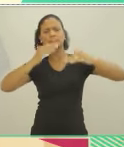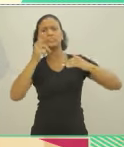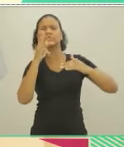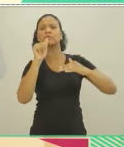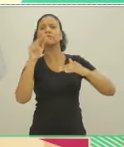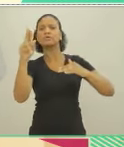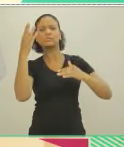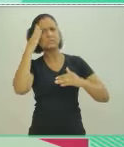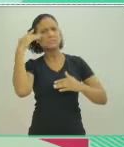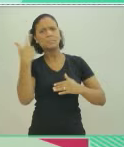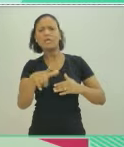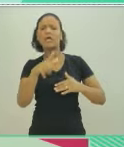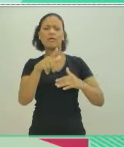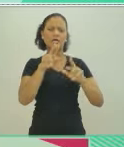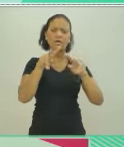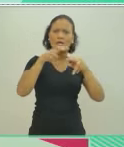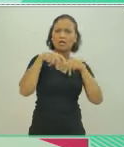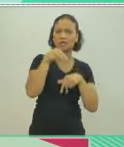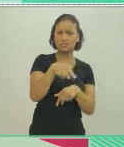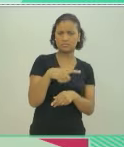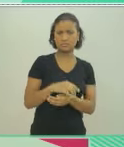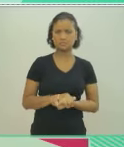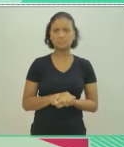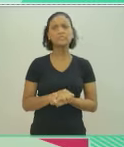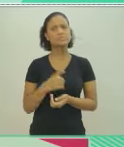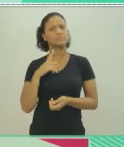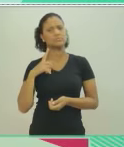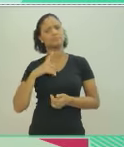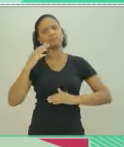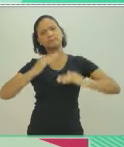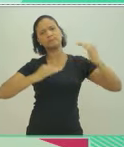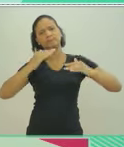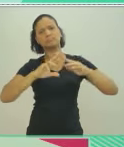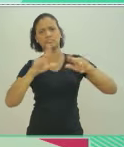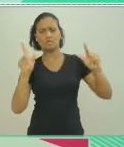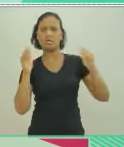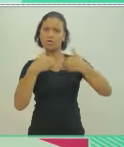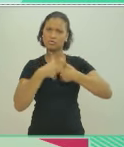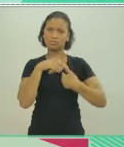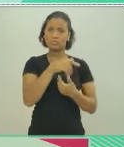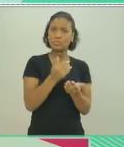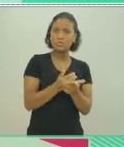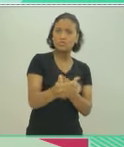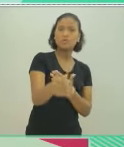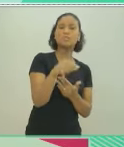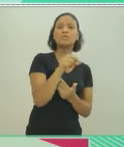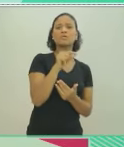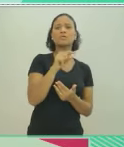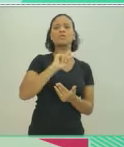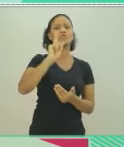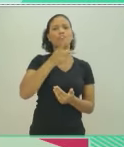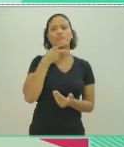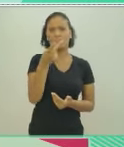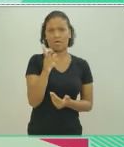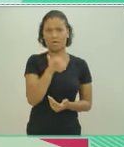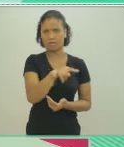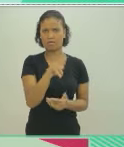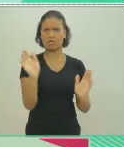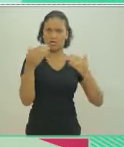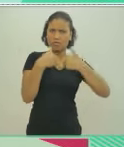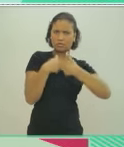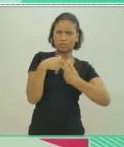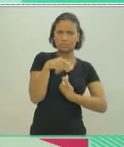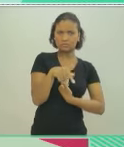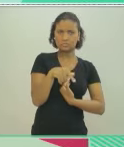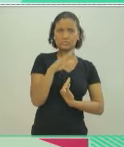são as causas? Existem diferentes graus de autismo, né? Você tem desde pessoas que não falam e que têm